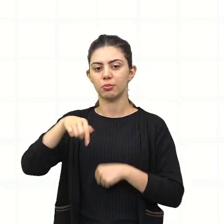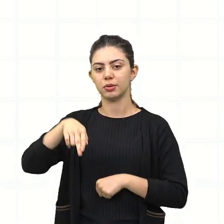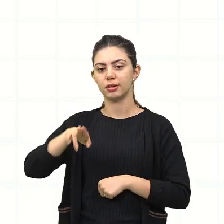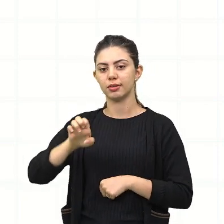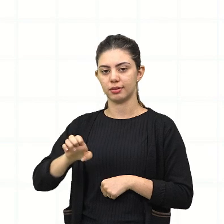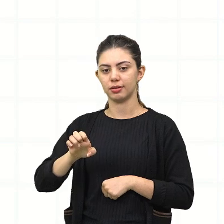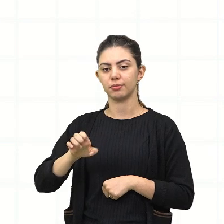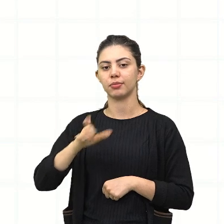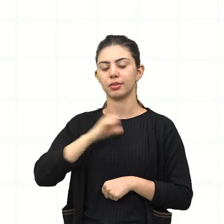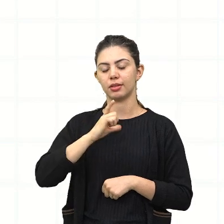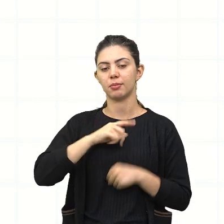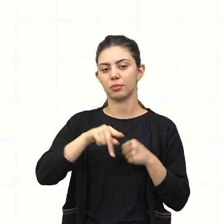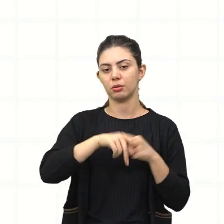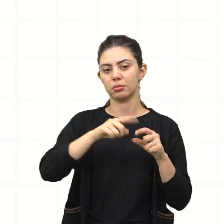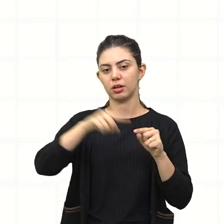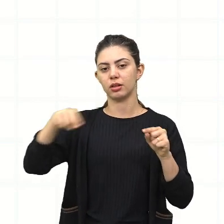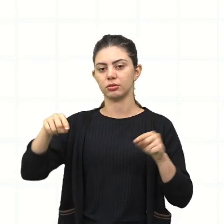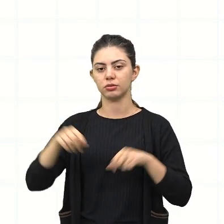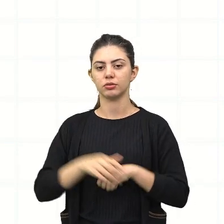pronome relativo.